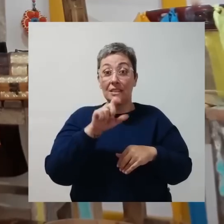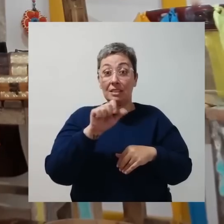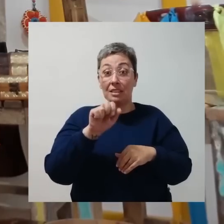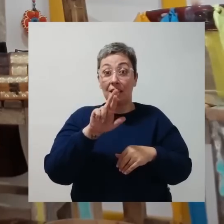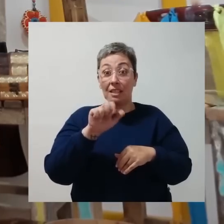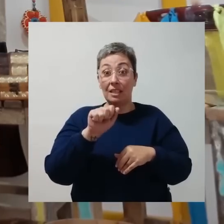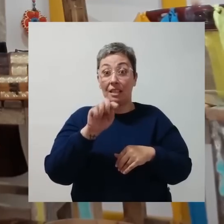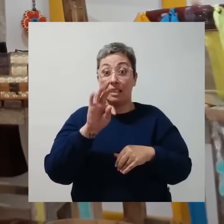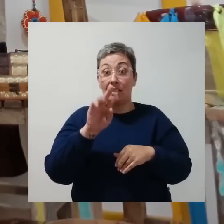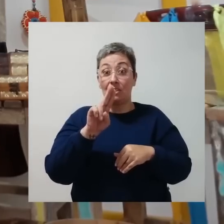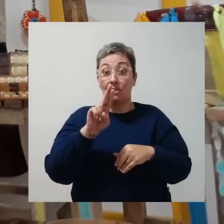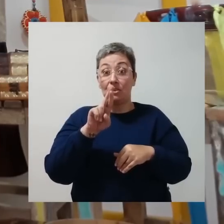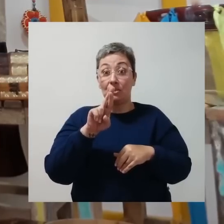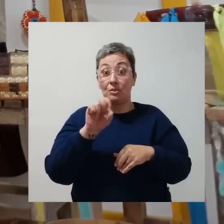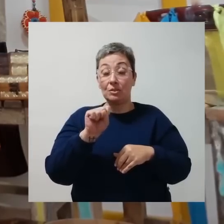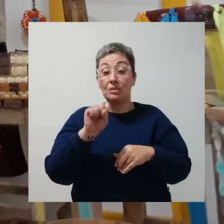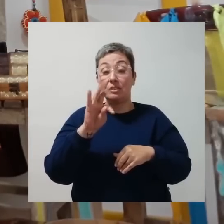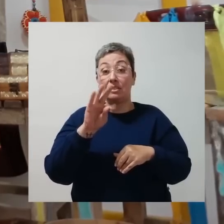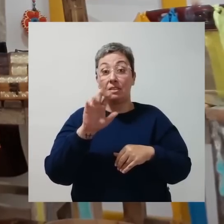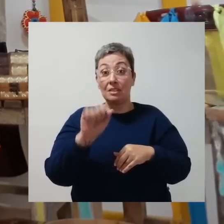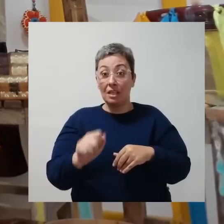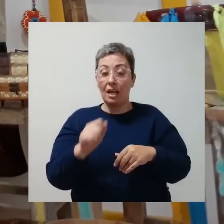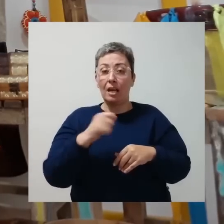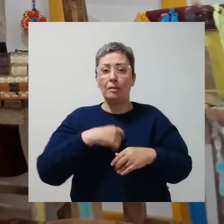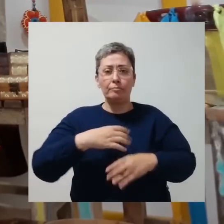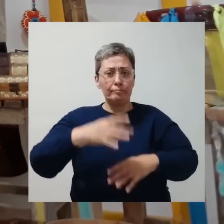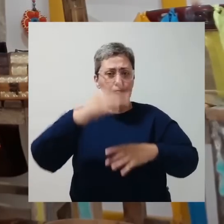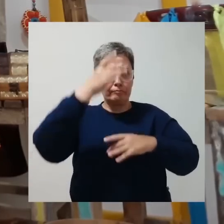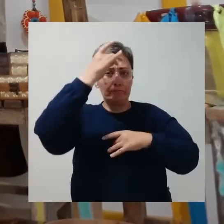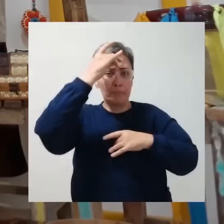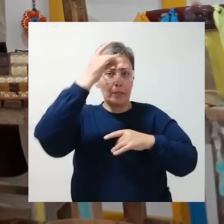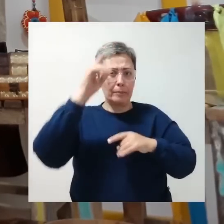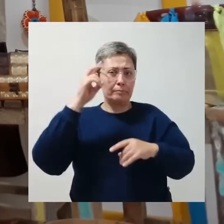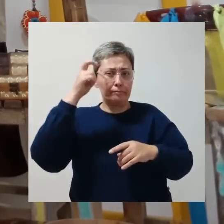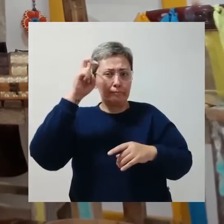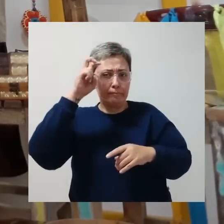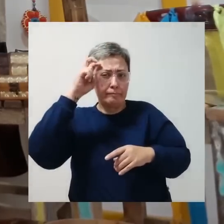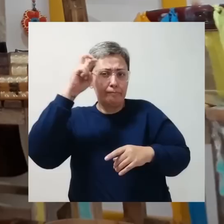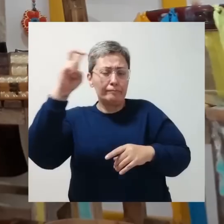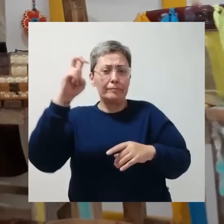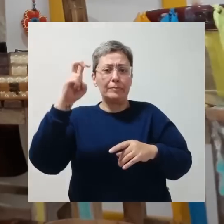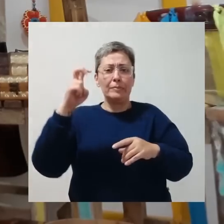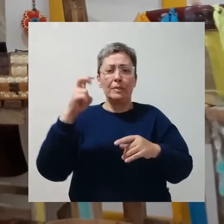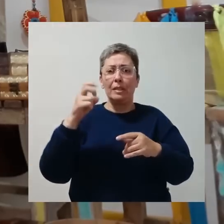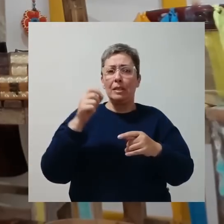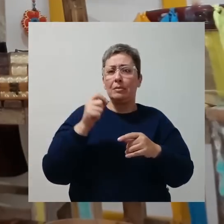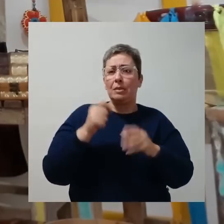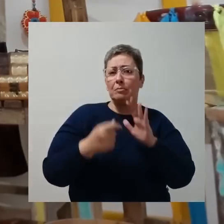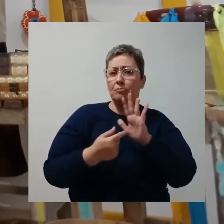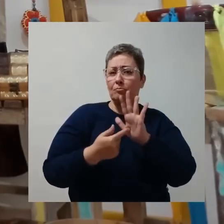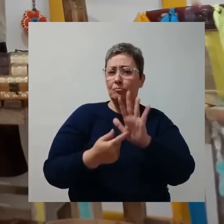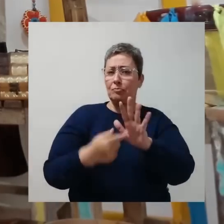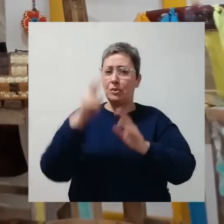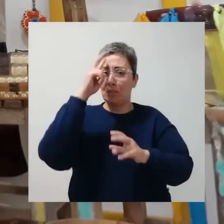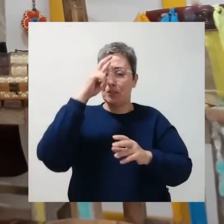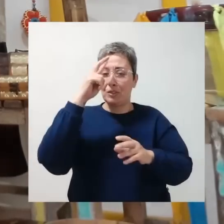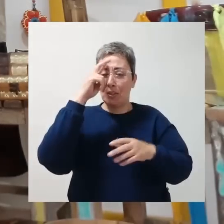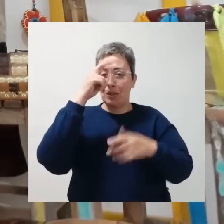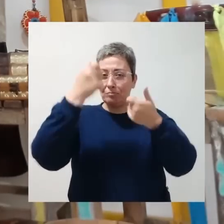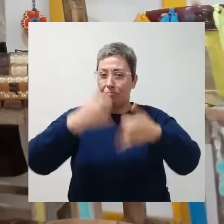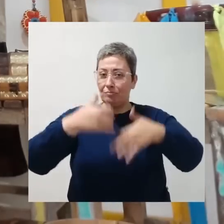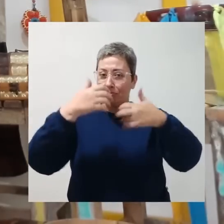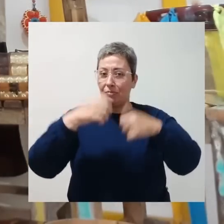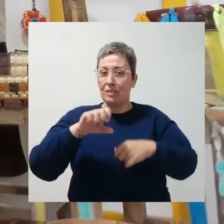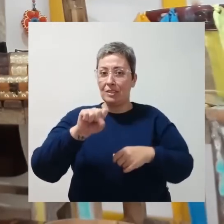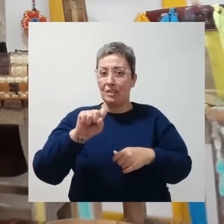como personagem em muitas histórias contadas por Sherazade. Ah,